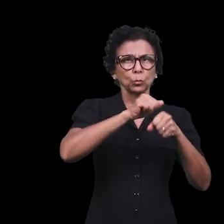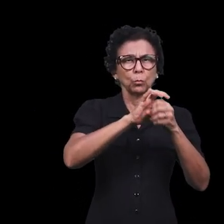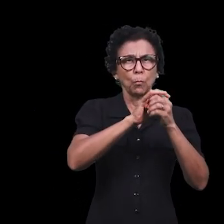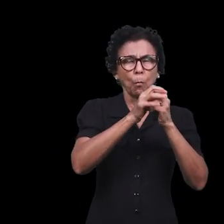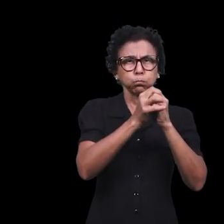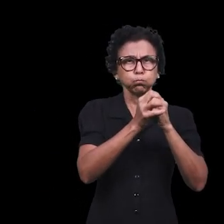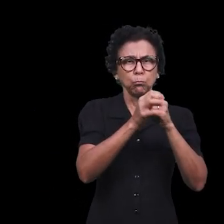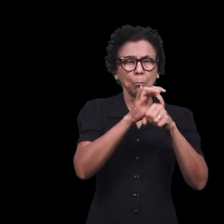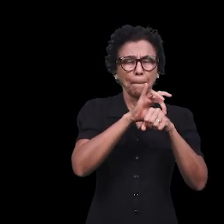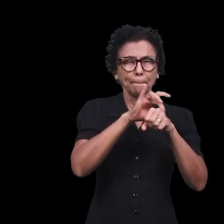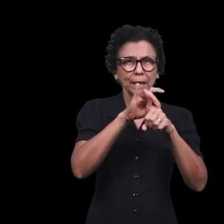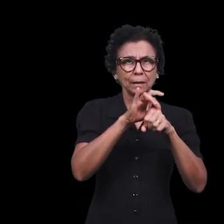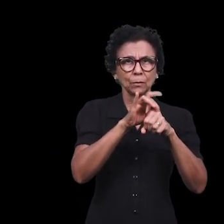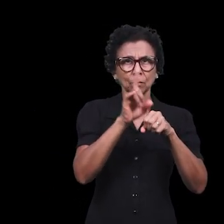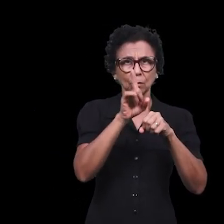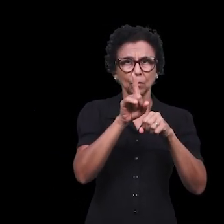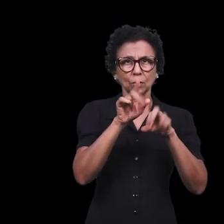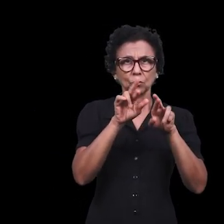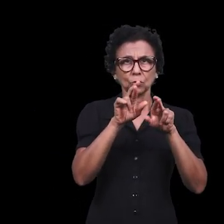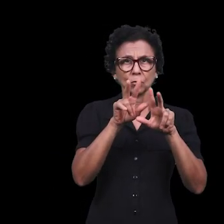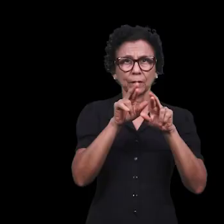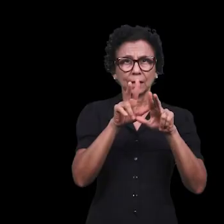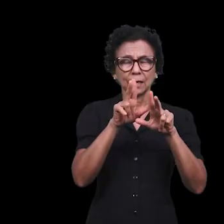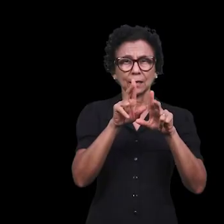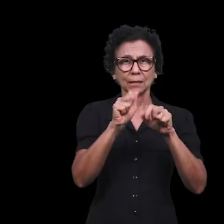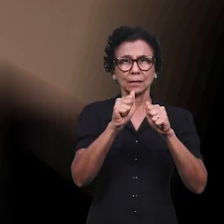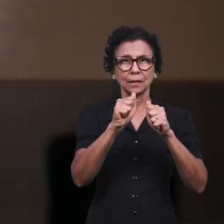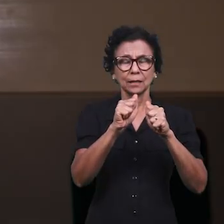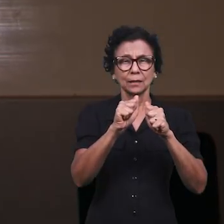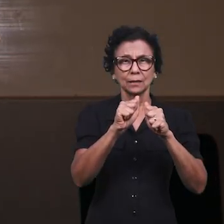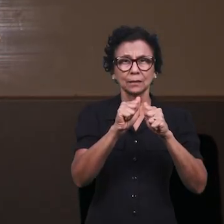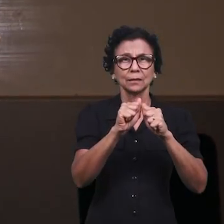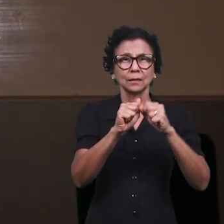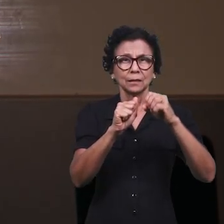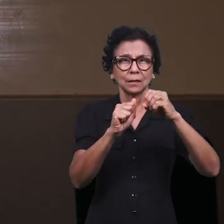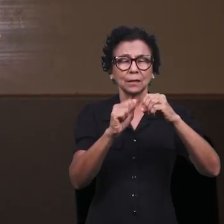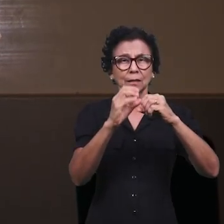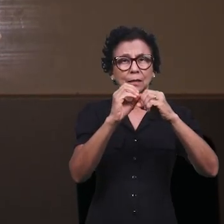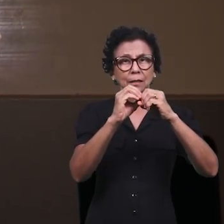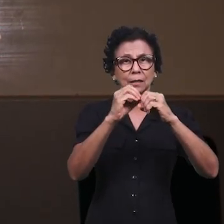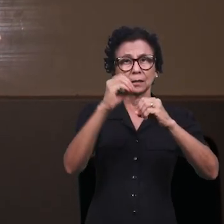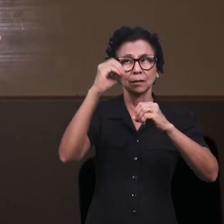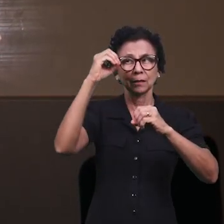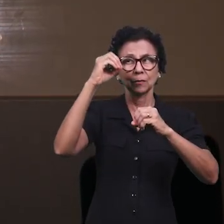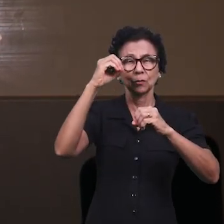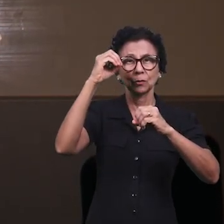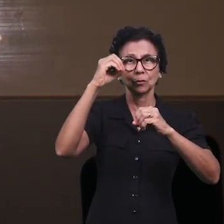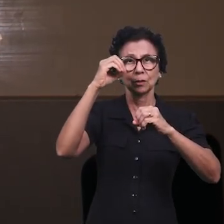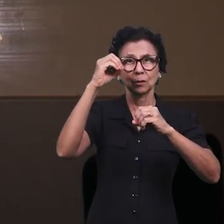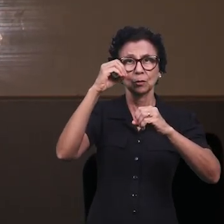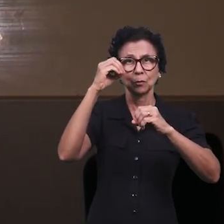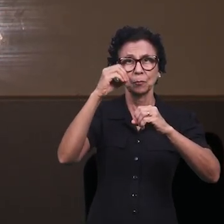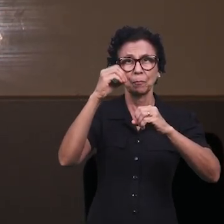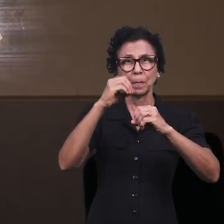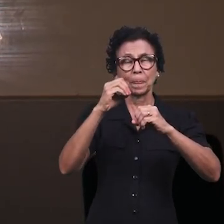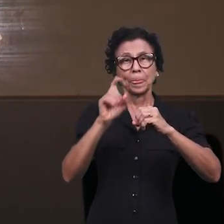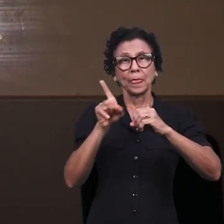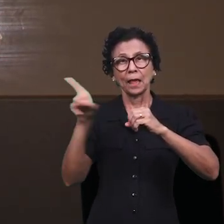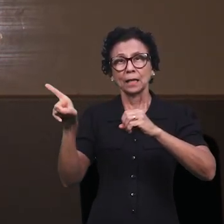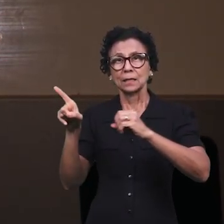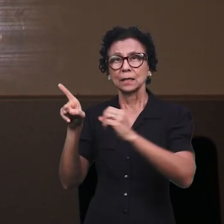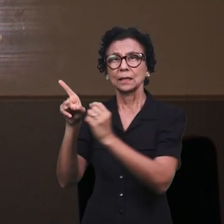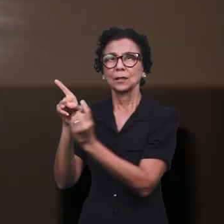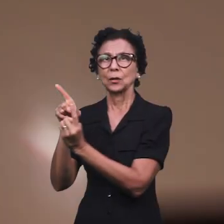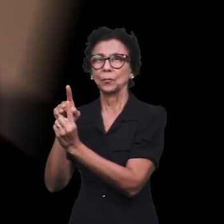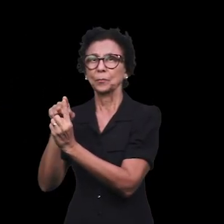opaco? Olha lá, ó, a diferença da sombra que é gerada. Tá vendo a sombra que é gerada, a diferença? Ela tem diferença porque esse material